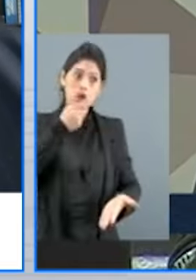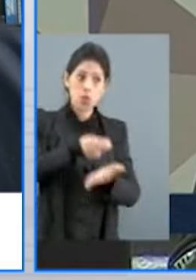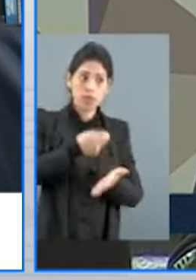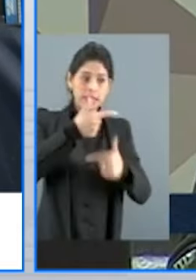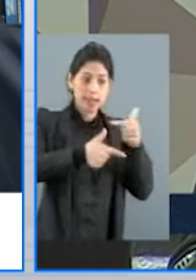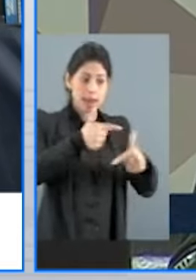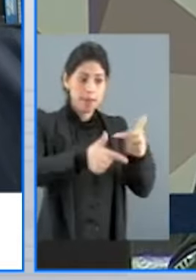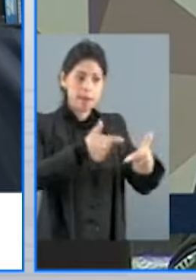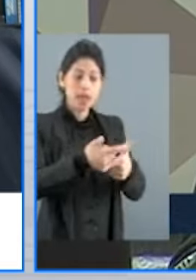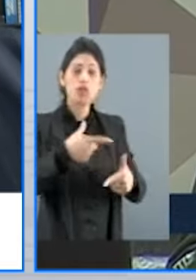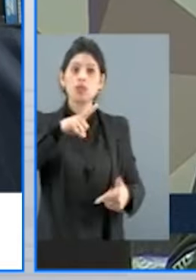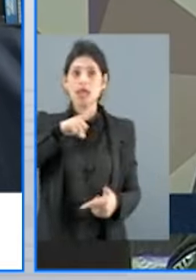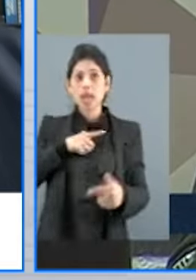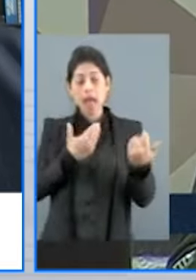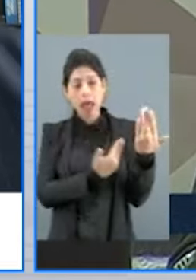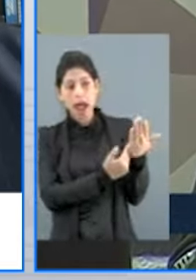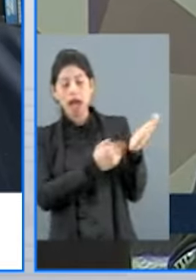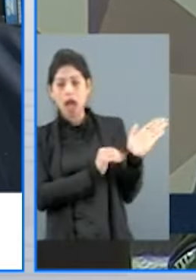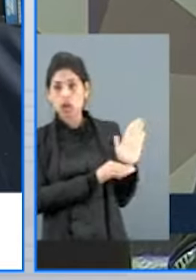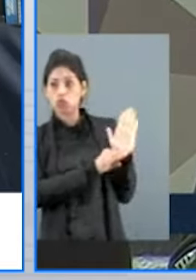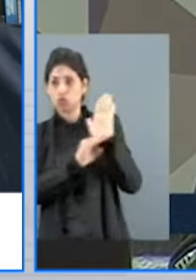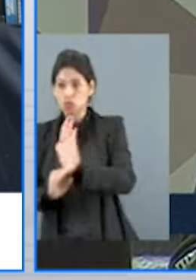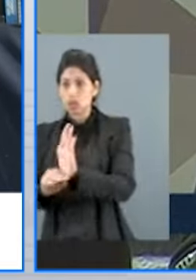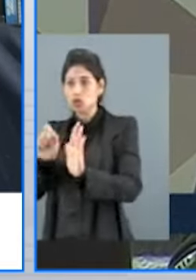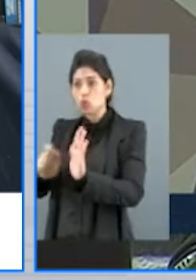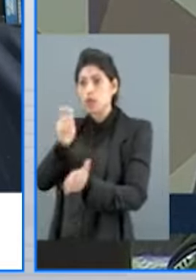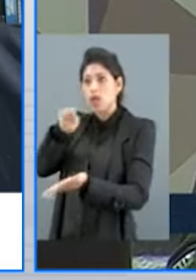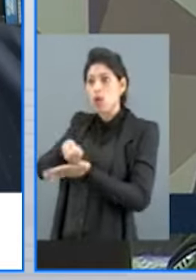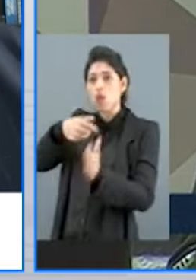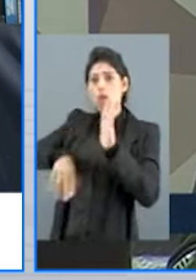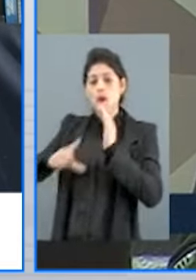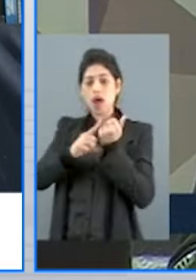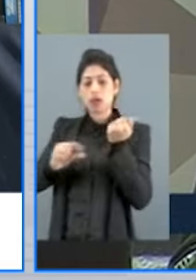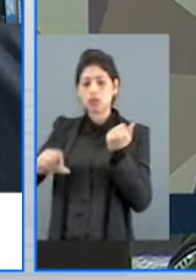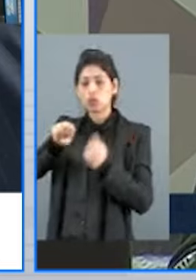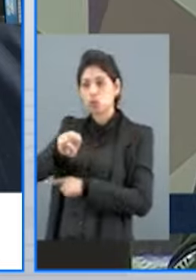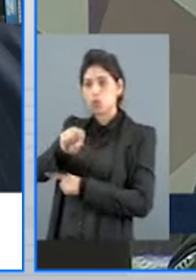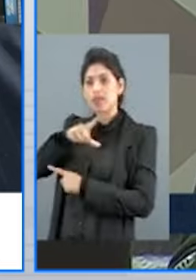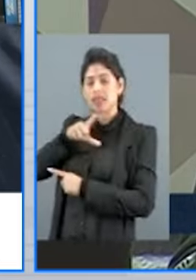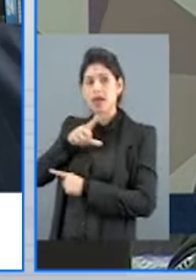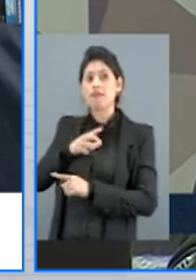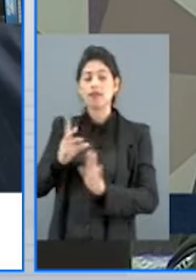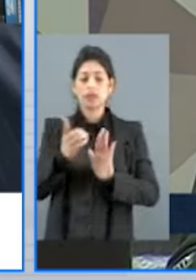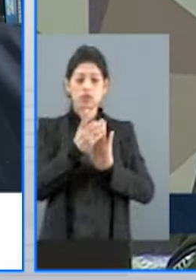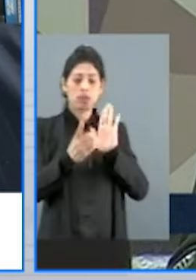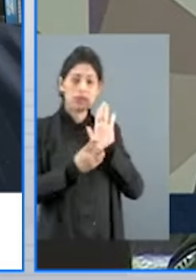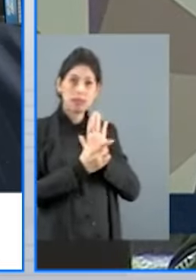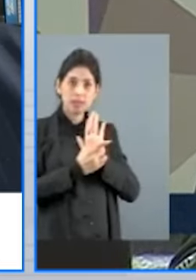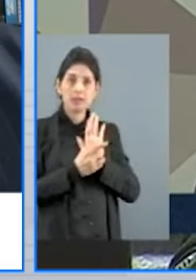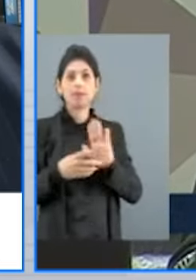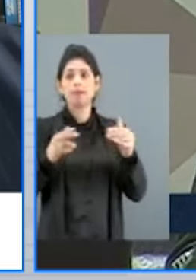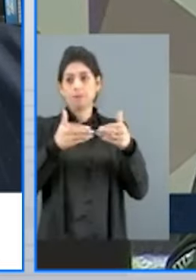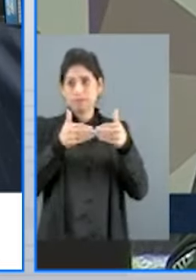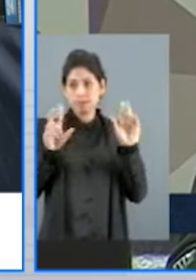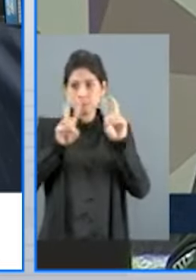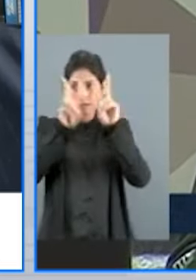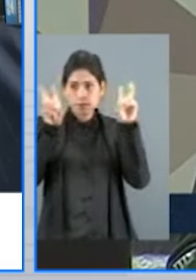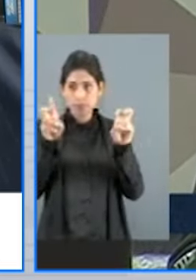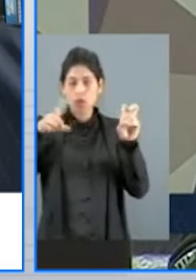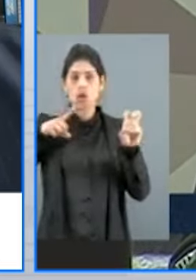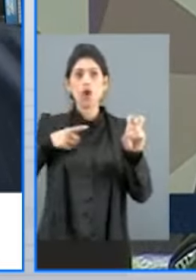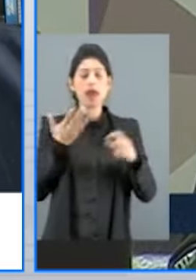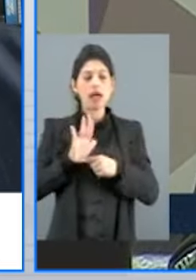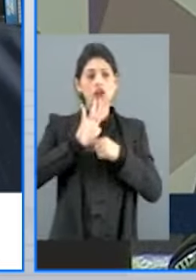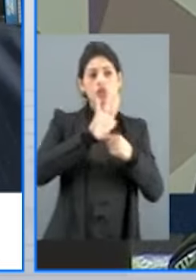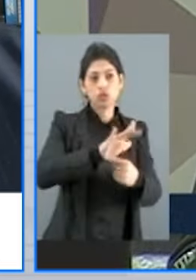que hoje assola nosso país, que é o senhor ministro Alexandre de Moraes sendo o dono do Brasil. Tudo que ele